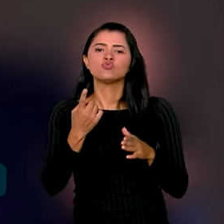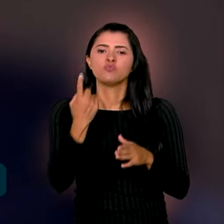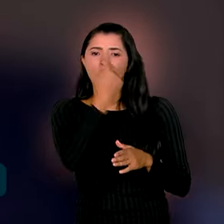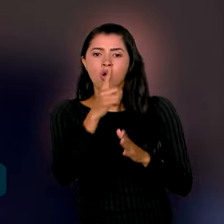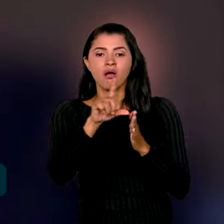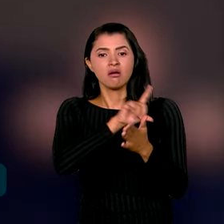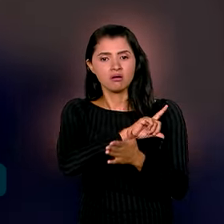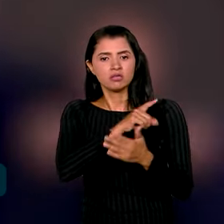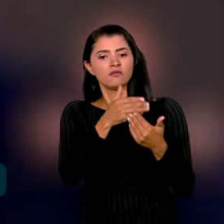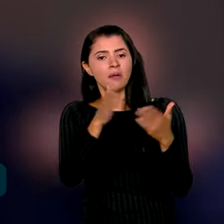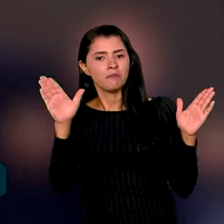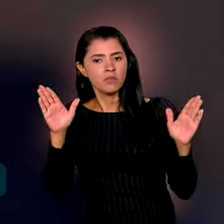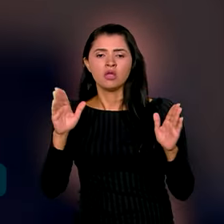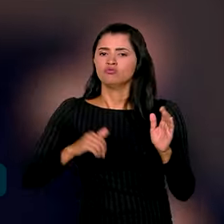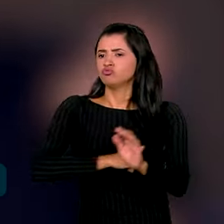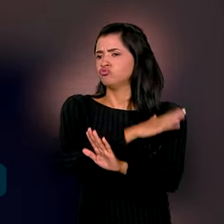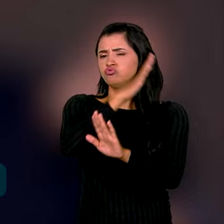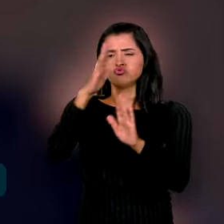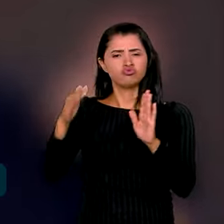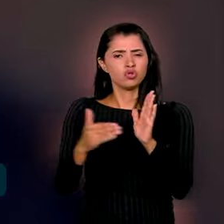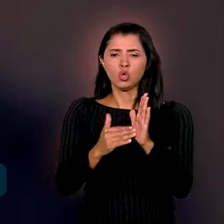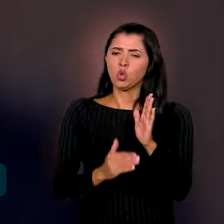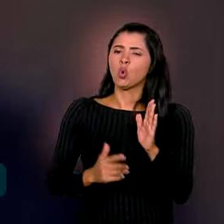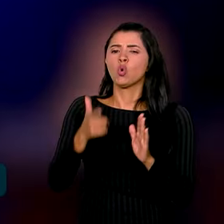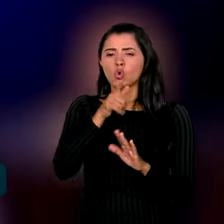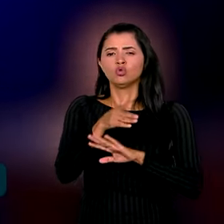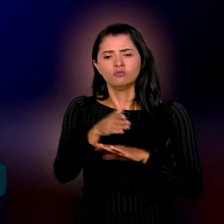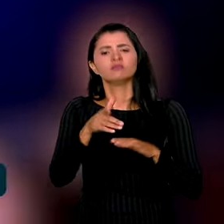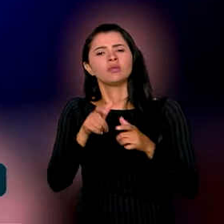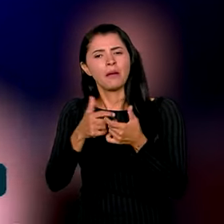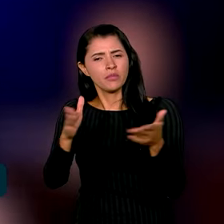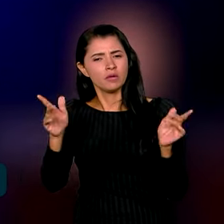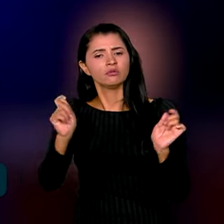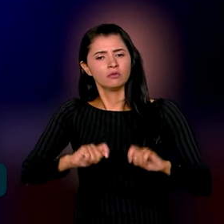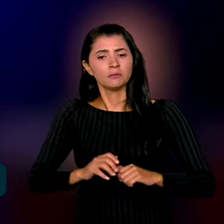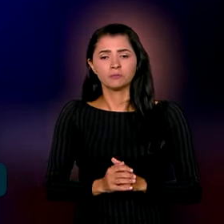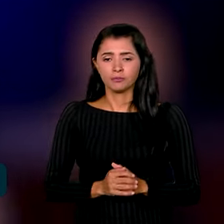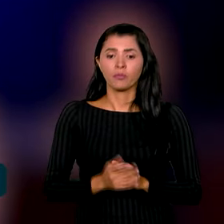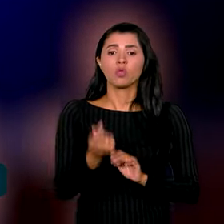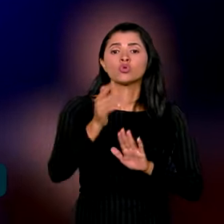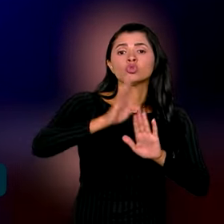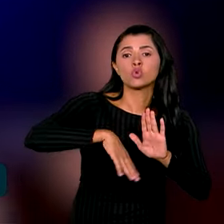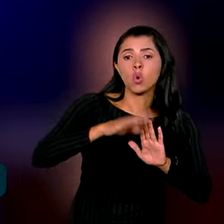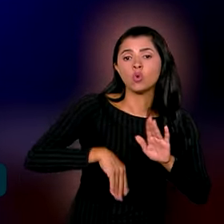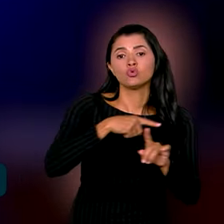cedo, sabe, durante o dia inteiro, vai ter a gente funcionando no Brasil inteiro. O desconto médio é de